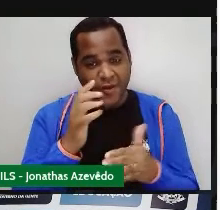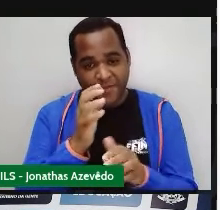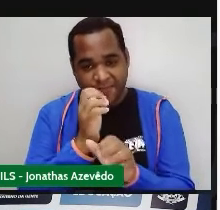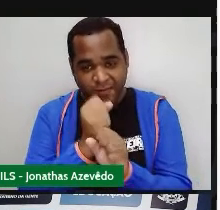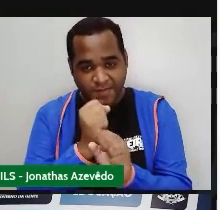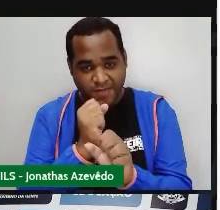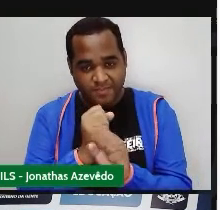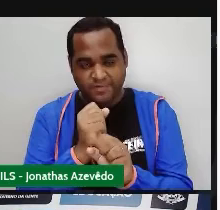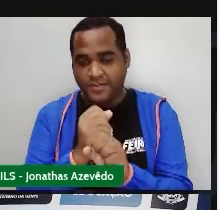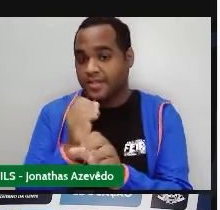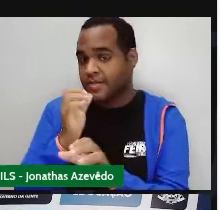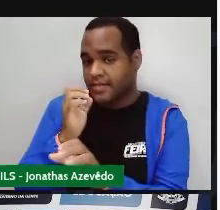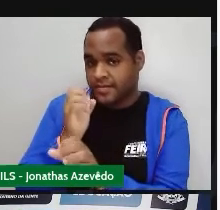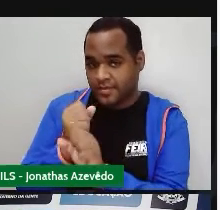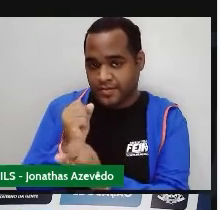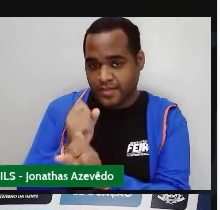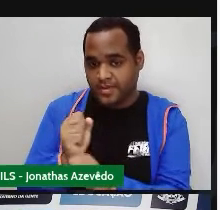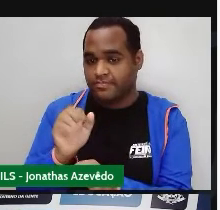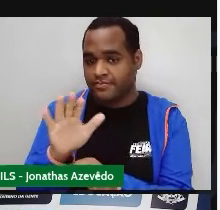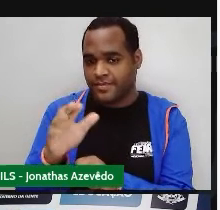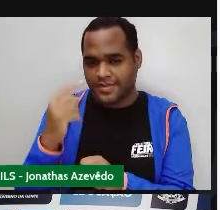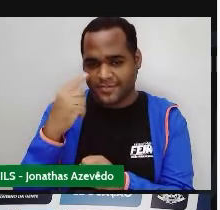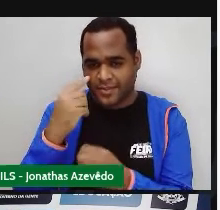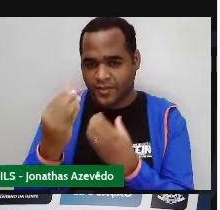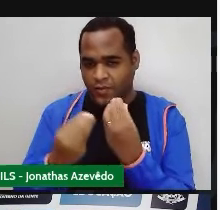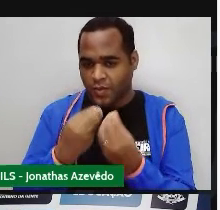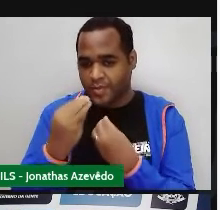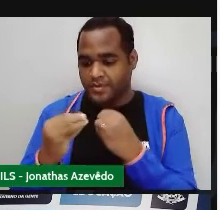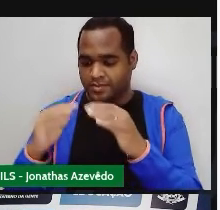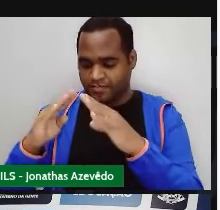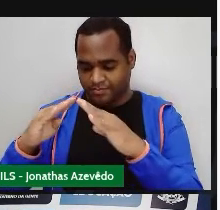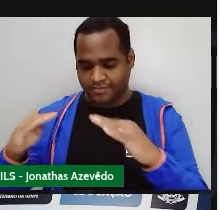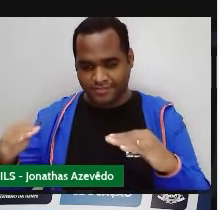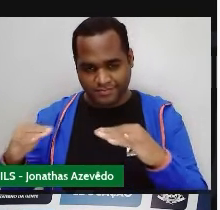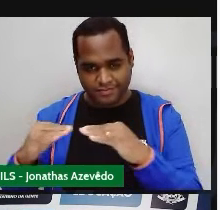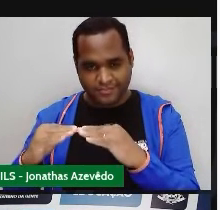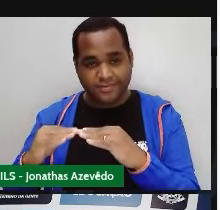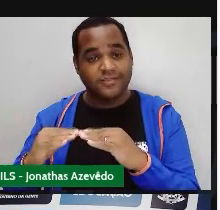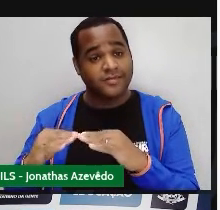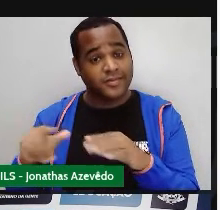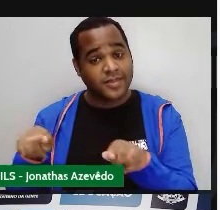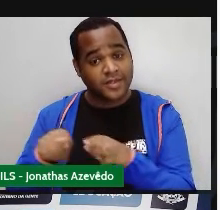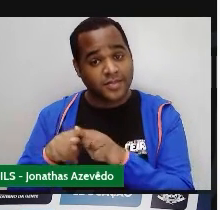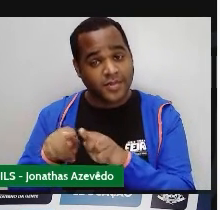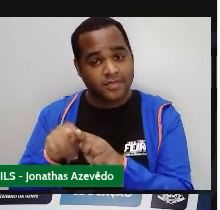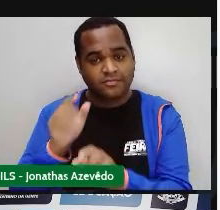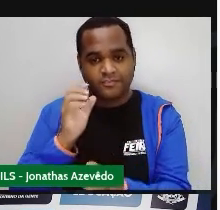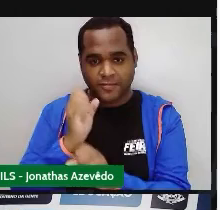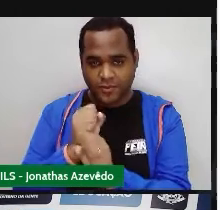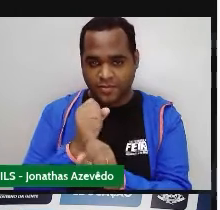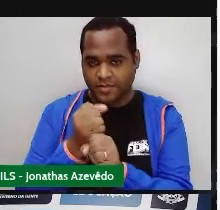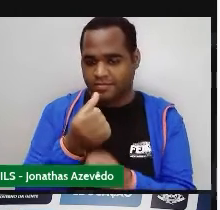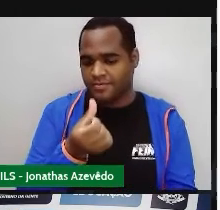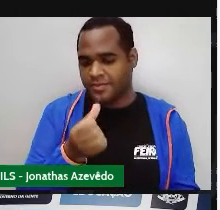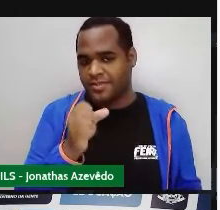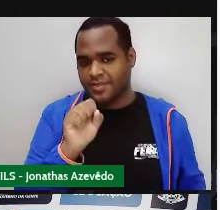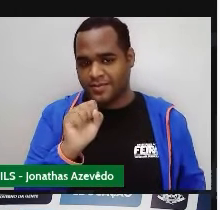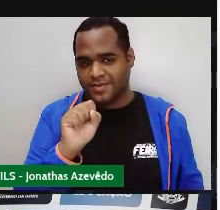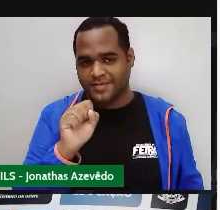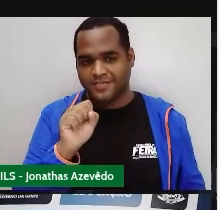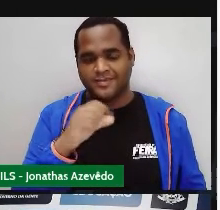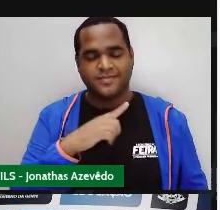a quantidade de Canudos que foi usado para fazer pirâmides tem que dar o total de 68